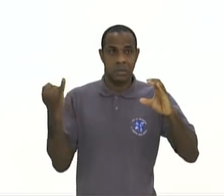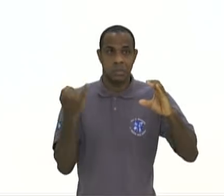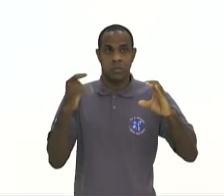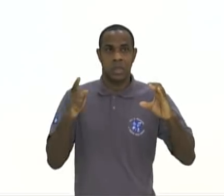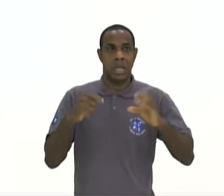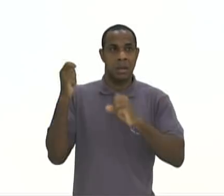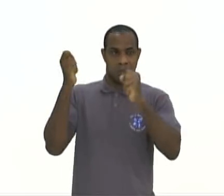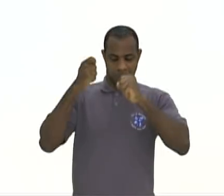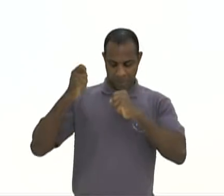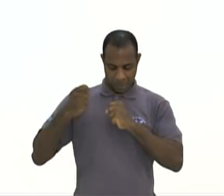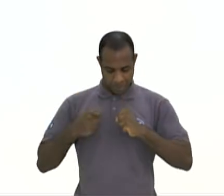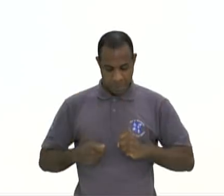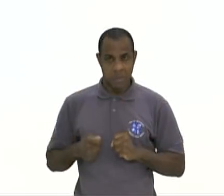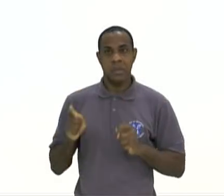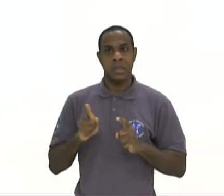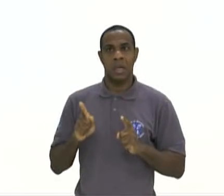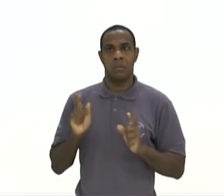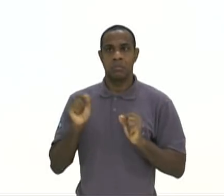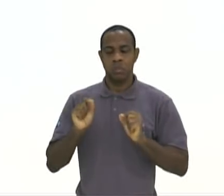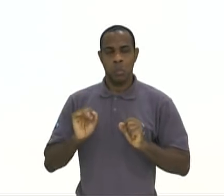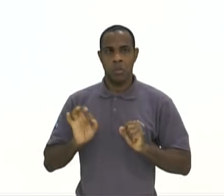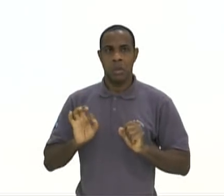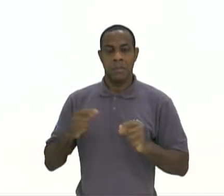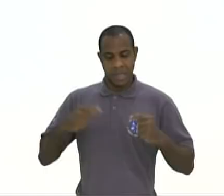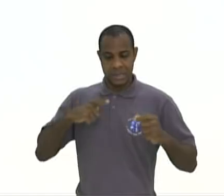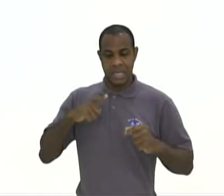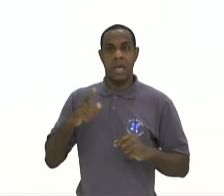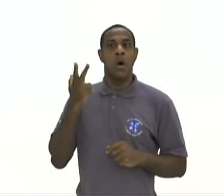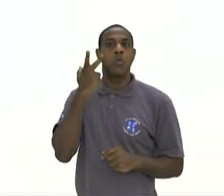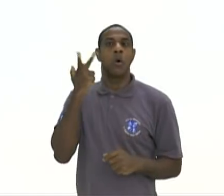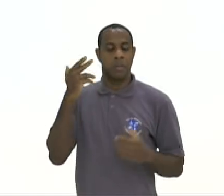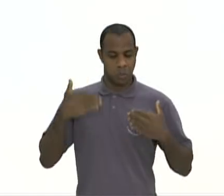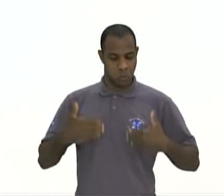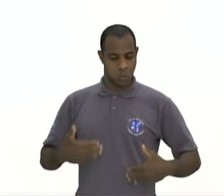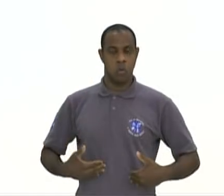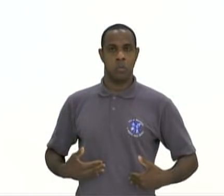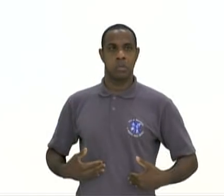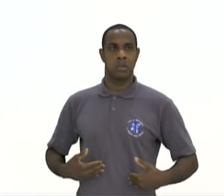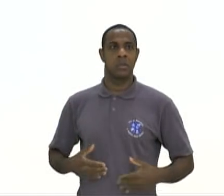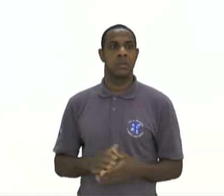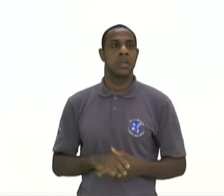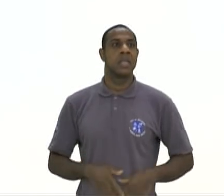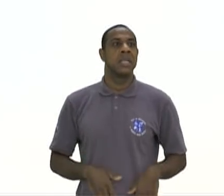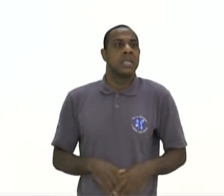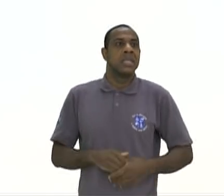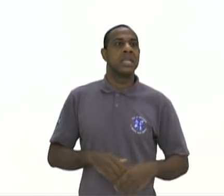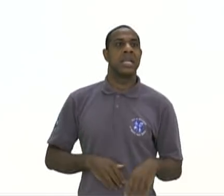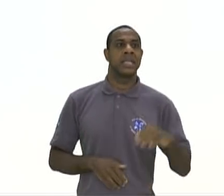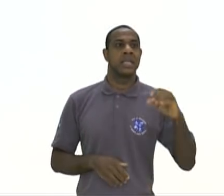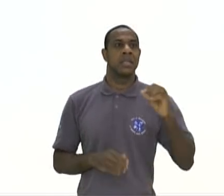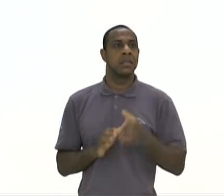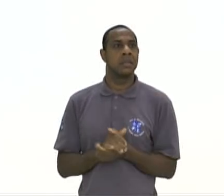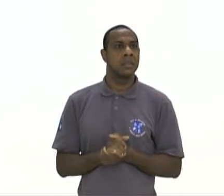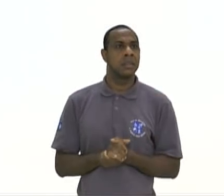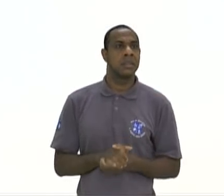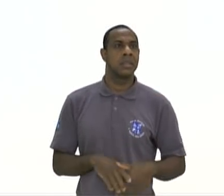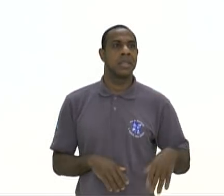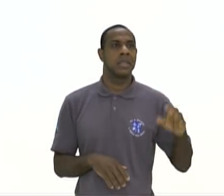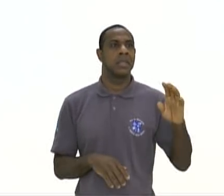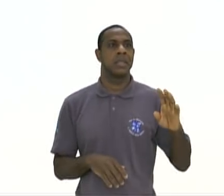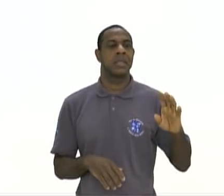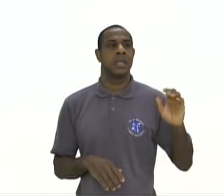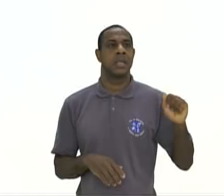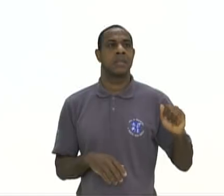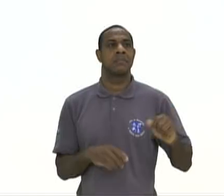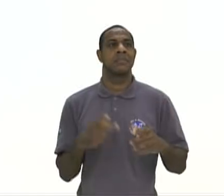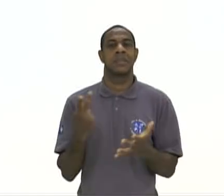o corpo, mas sim resgatar a sua forma natural. E letra D, todas as afirmativas estão corretas. Aqui, como vocês puderam ver, né, a última letra aqui